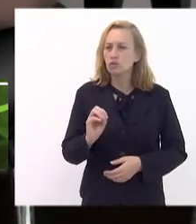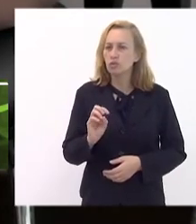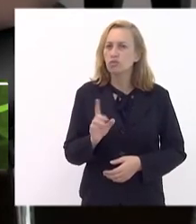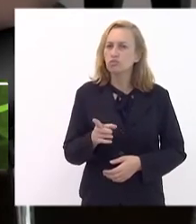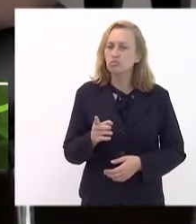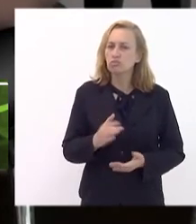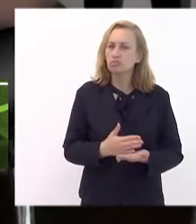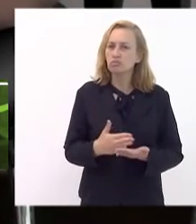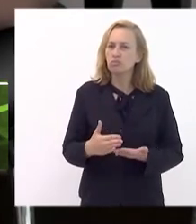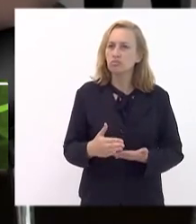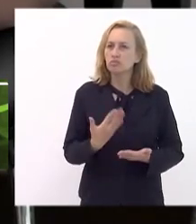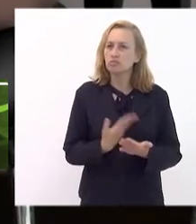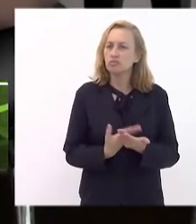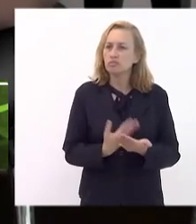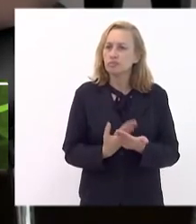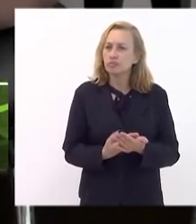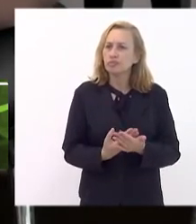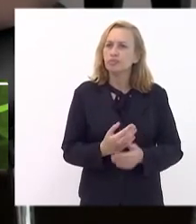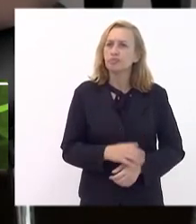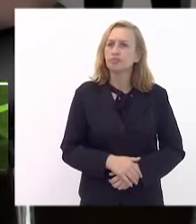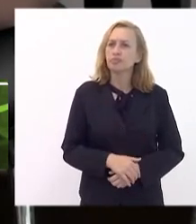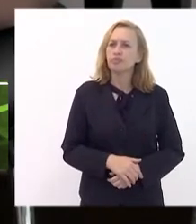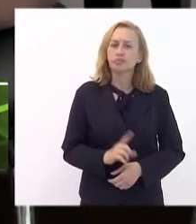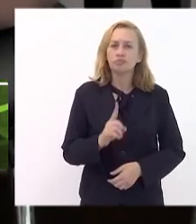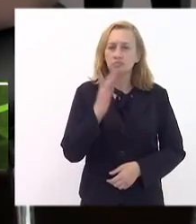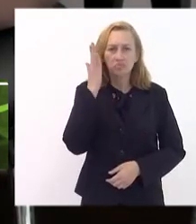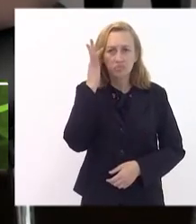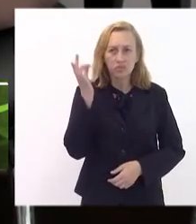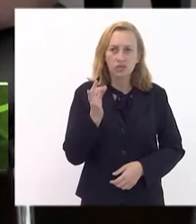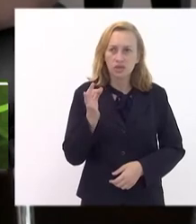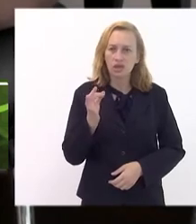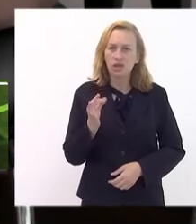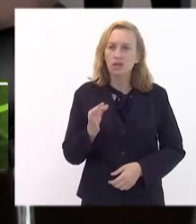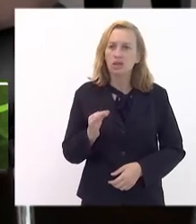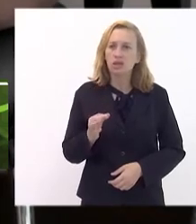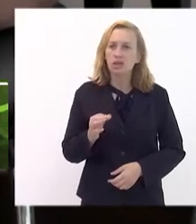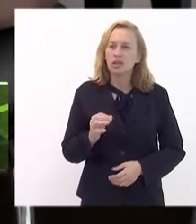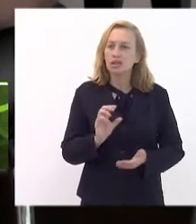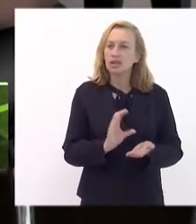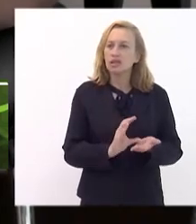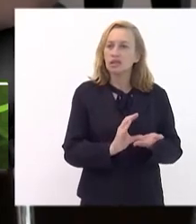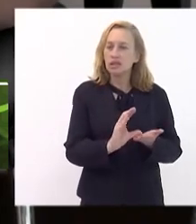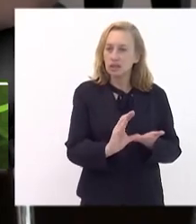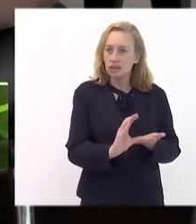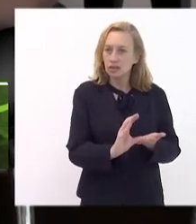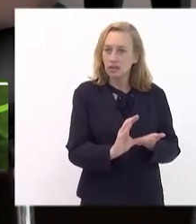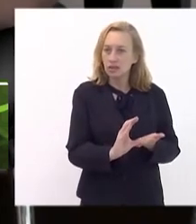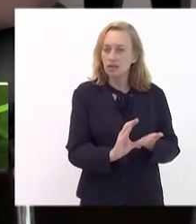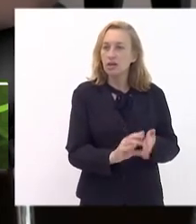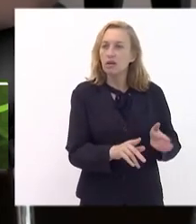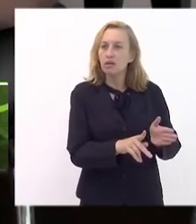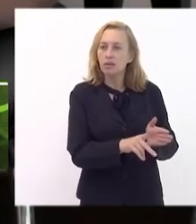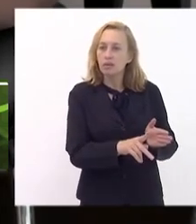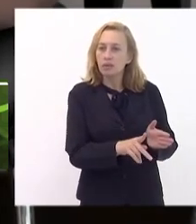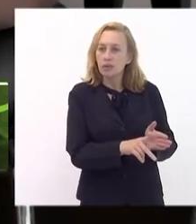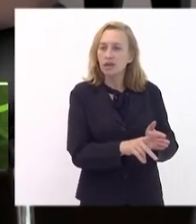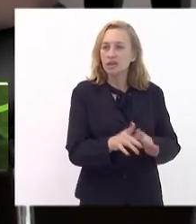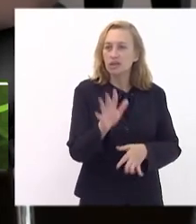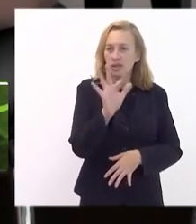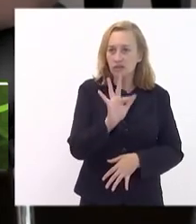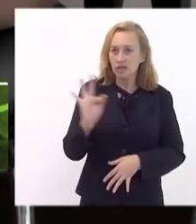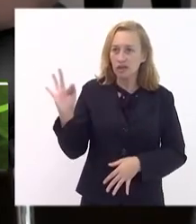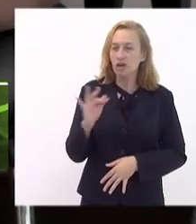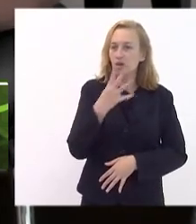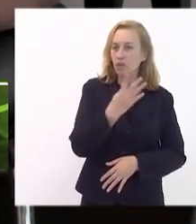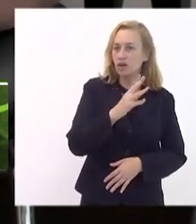gente está em estudo. Não sei com quem. A gente, essa verba do projeto é essa verba federal, 4